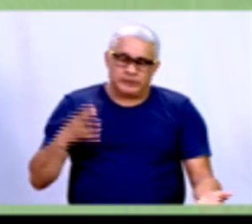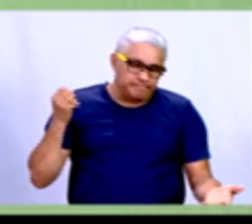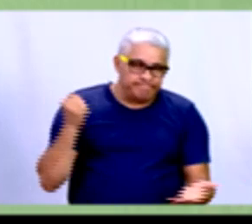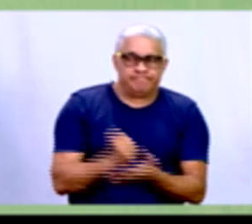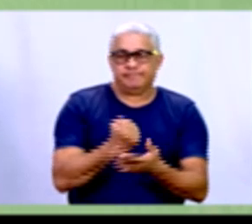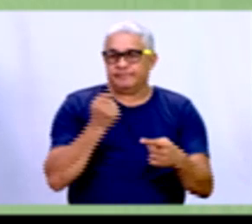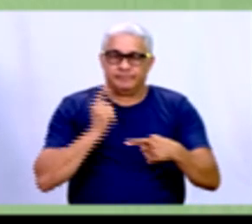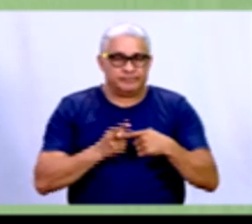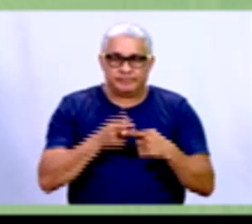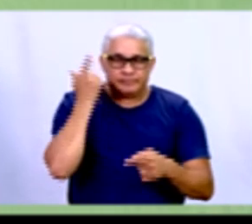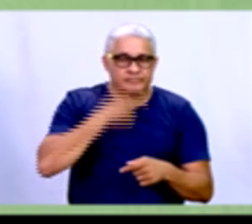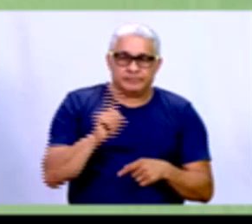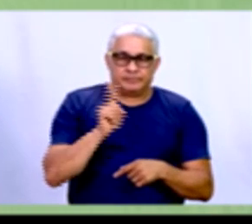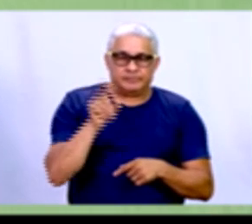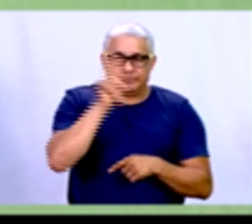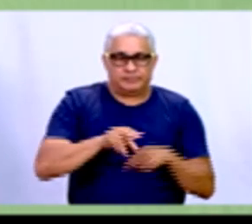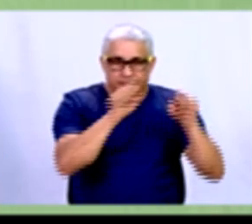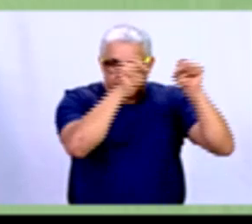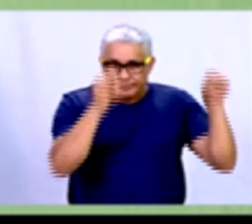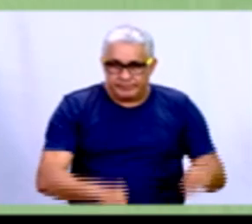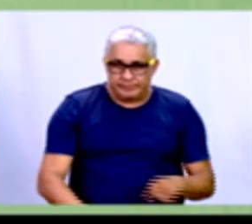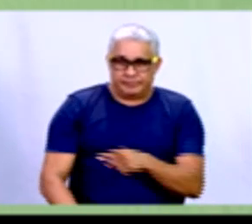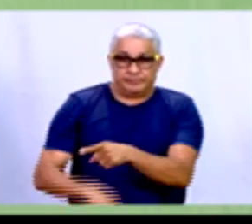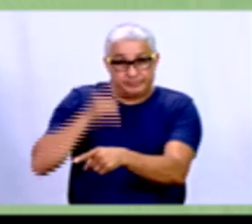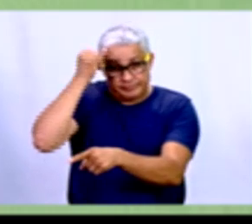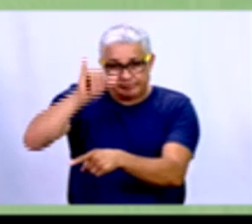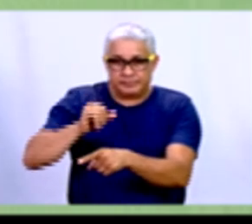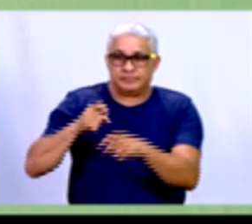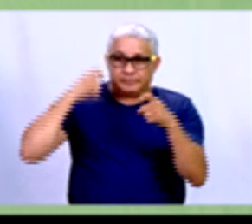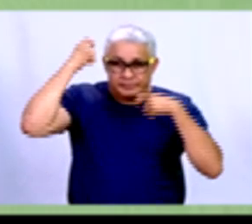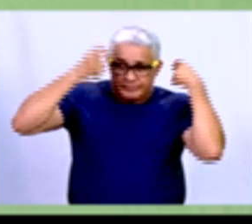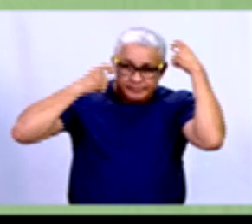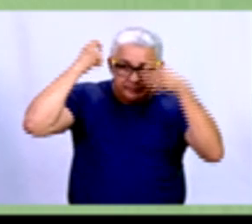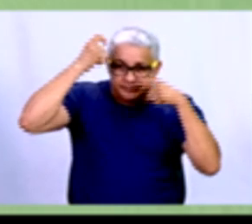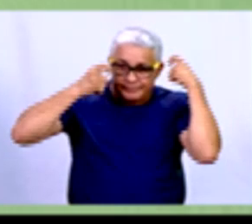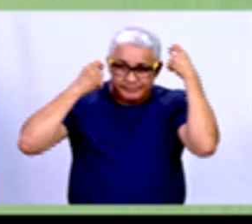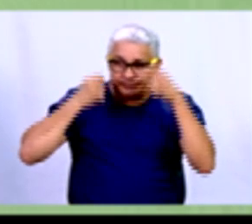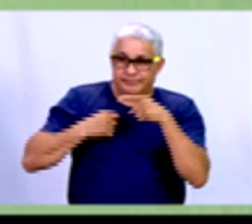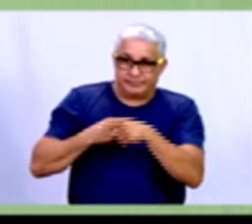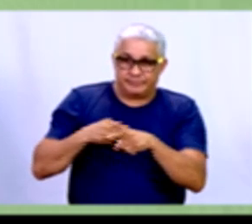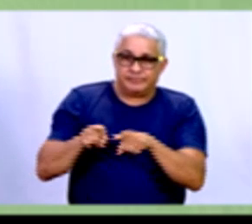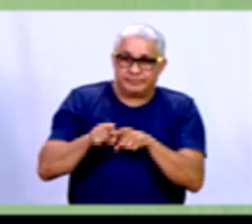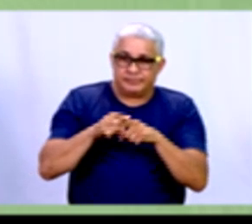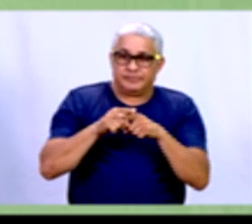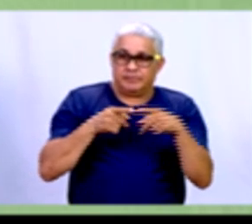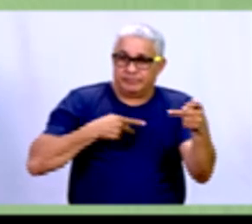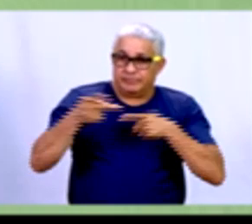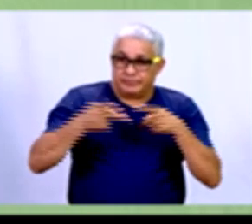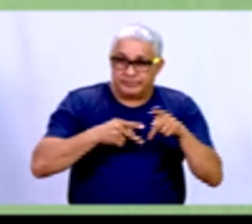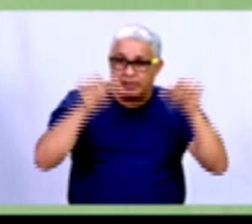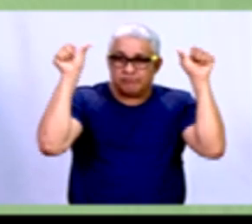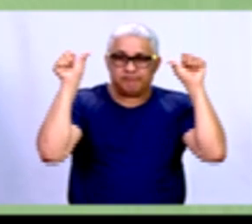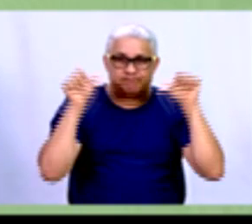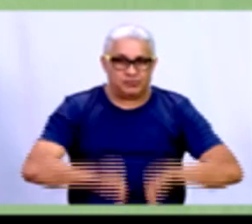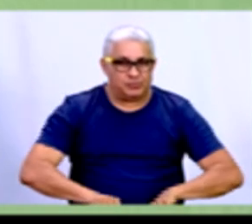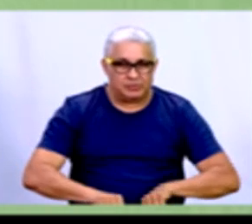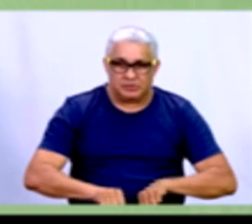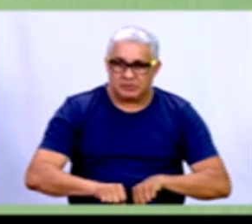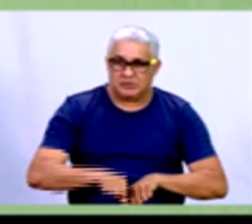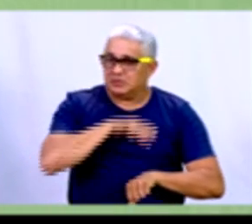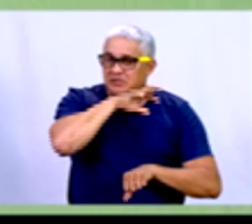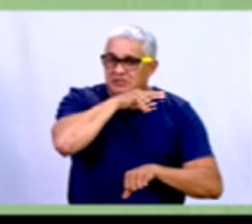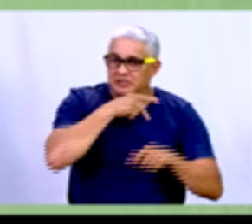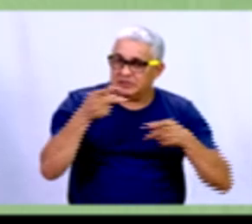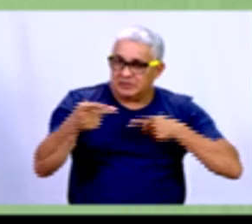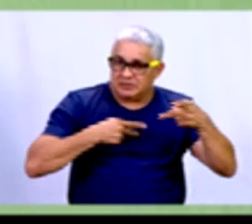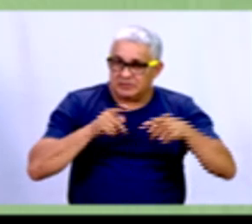consegue utilizar o sistema, preocupações procedentes de um projeto mal elaborado. Eu elaboro mal o projeto e depois